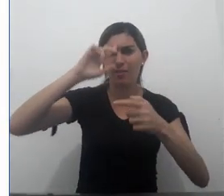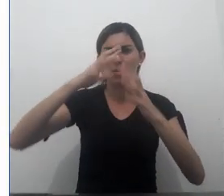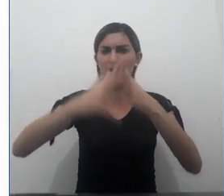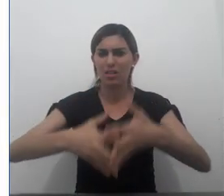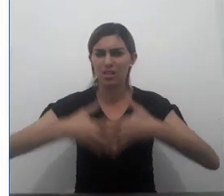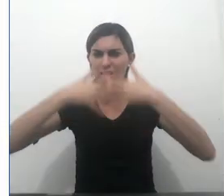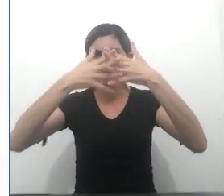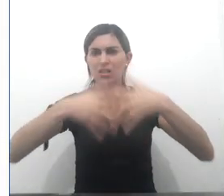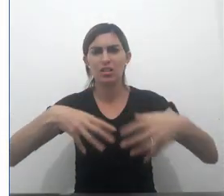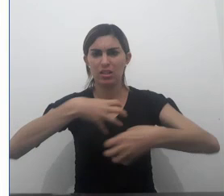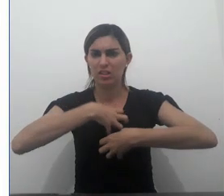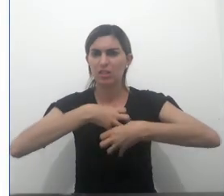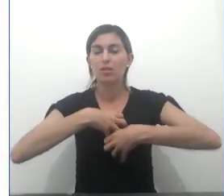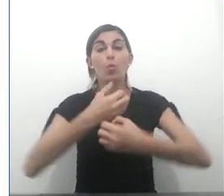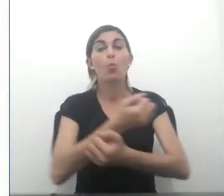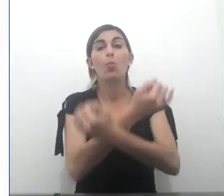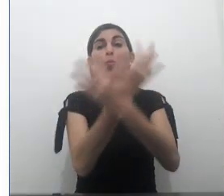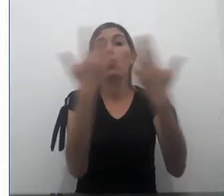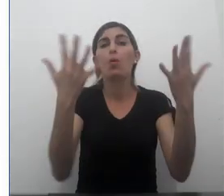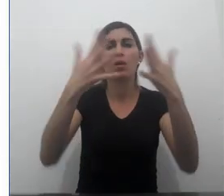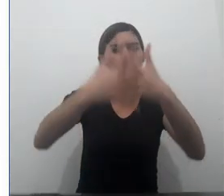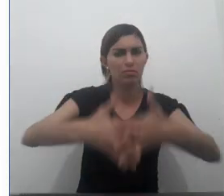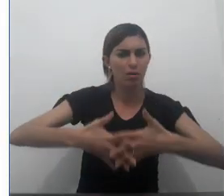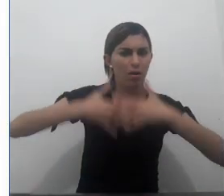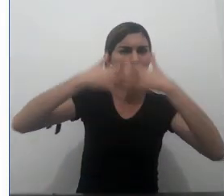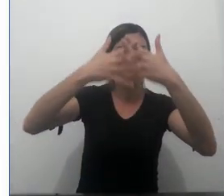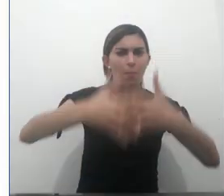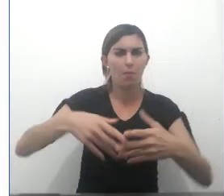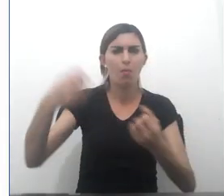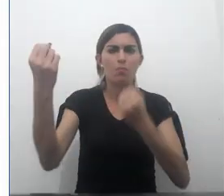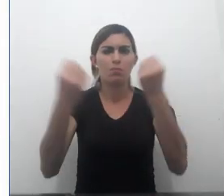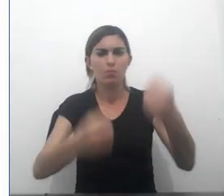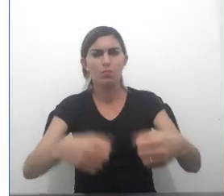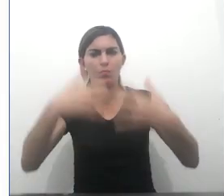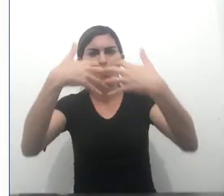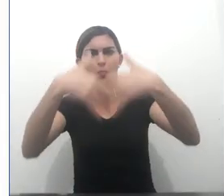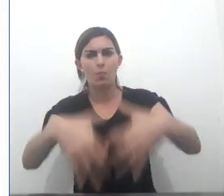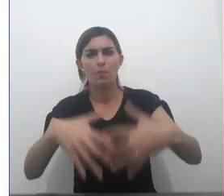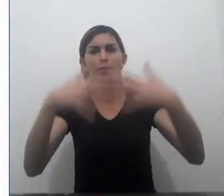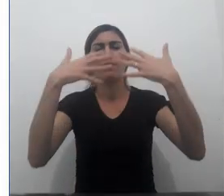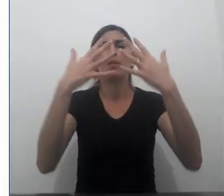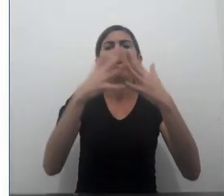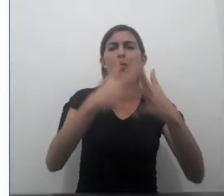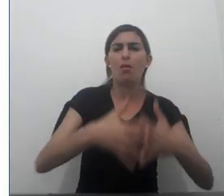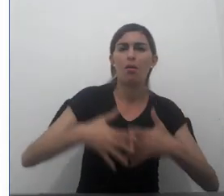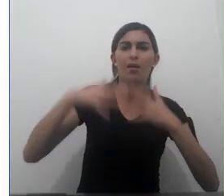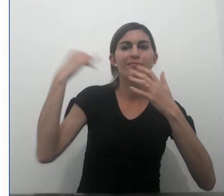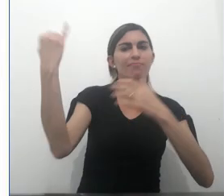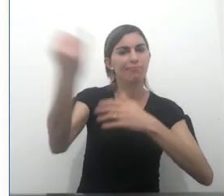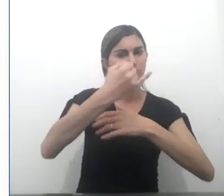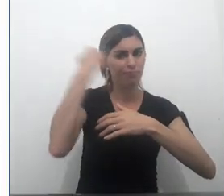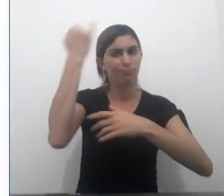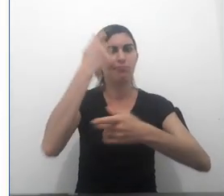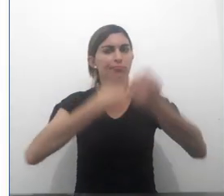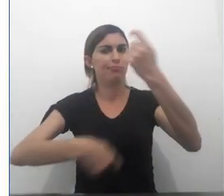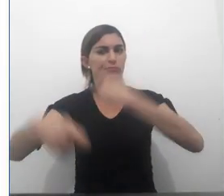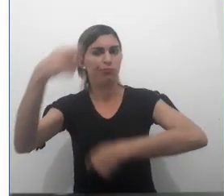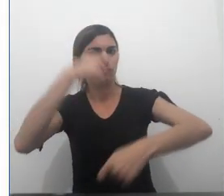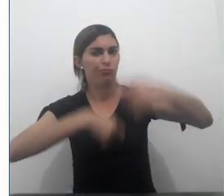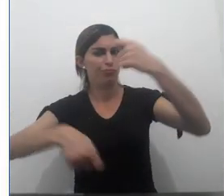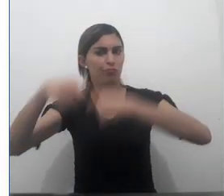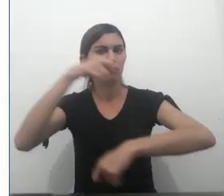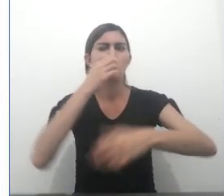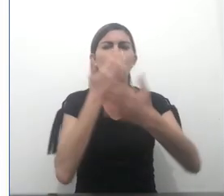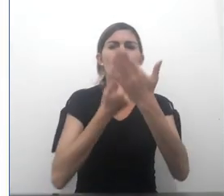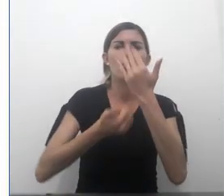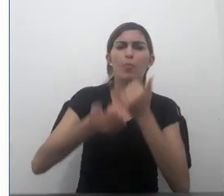e sentimos o quanto esses caminhoneiros são necessários para o nosso comércio local. O